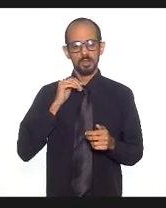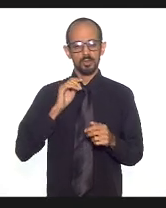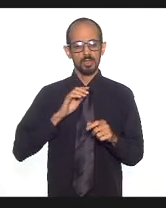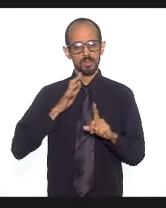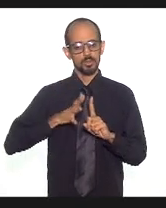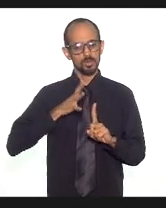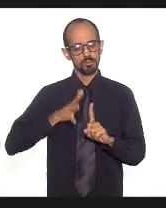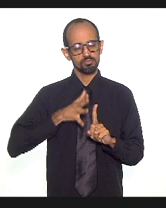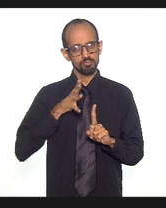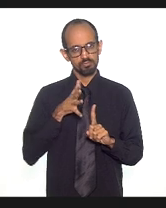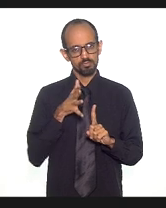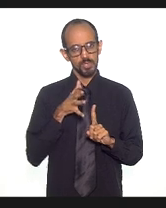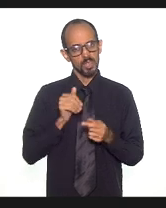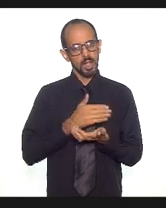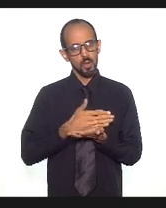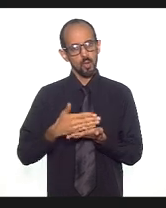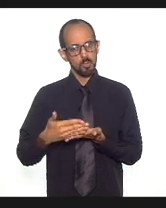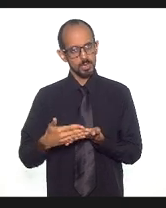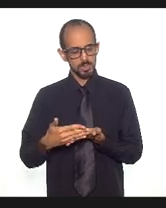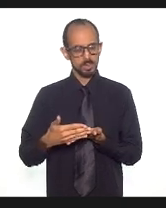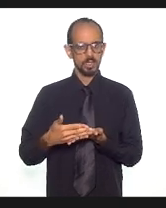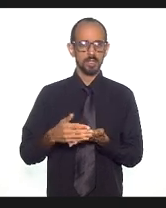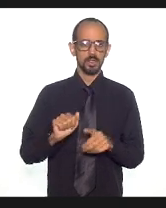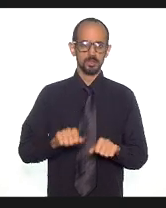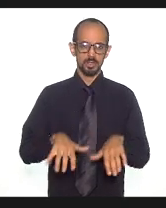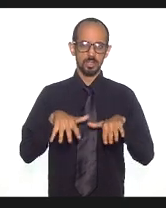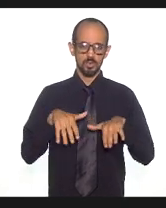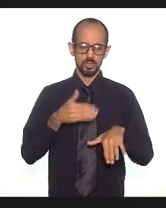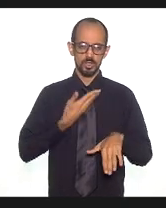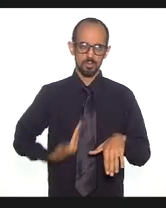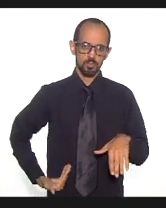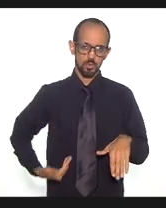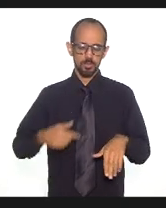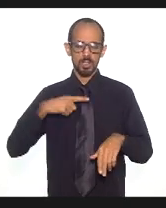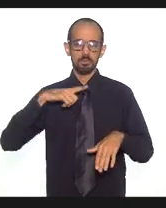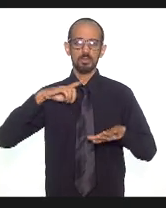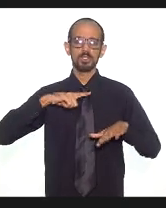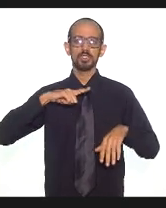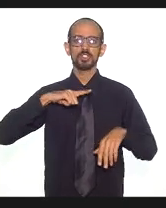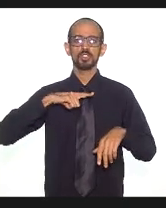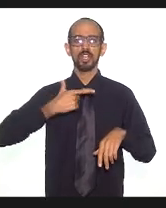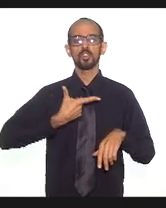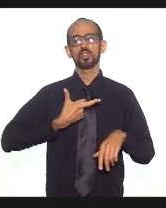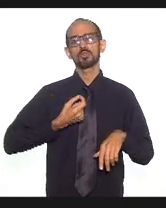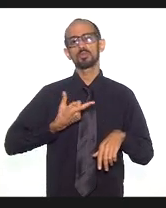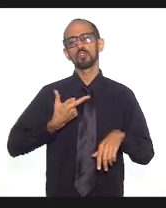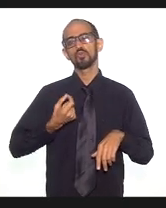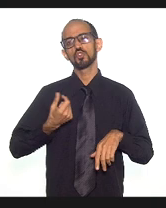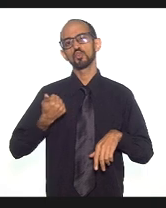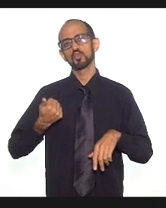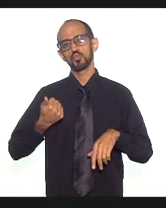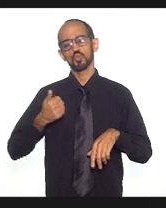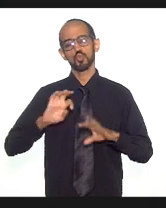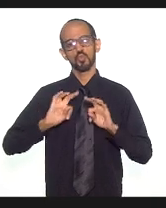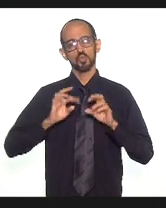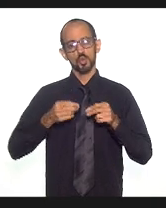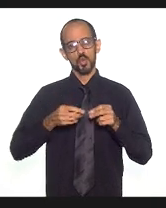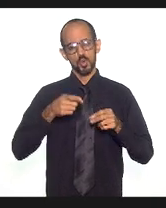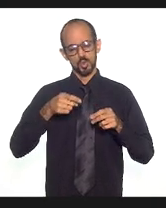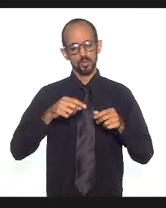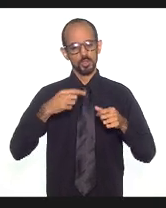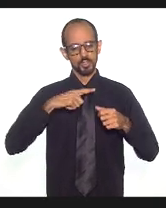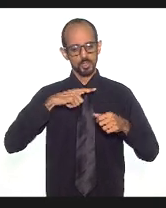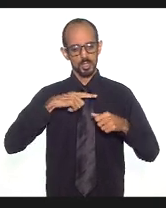só se iniciando nessa audiência e temos aí, durante todo o ano, né, uma necessidade de